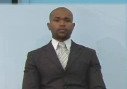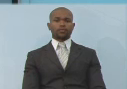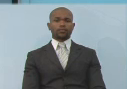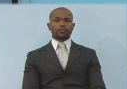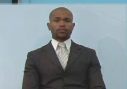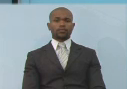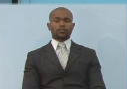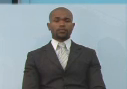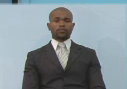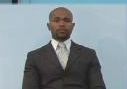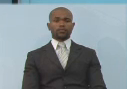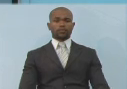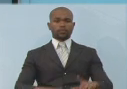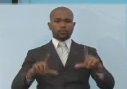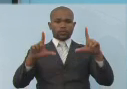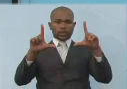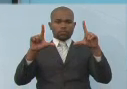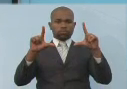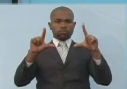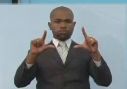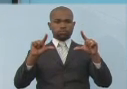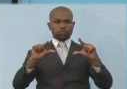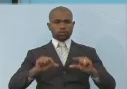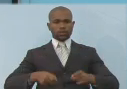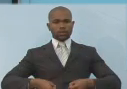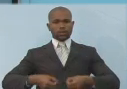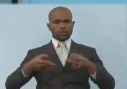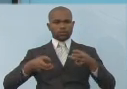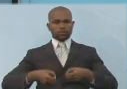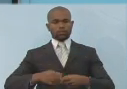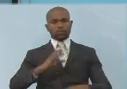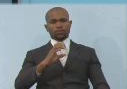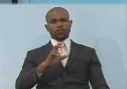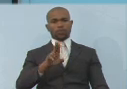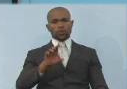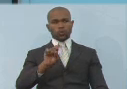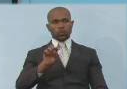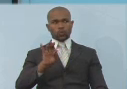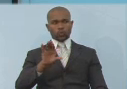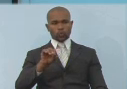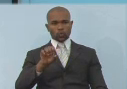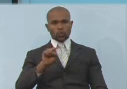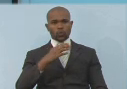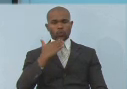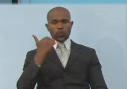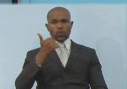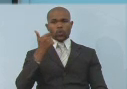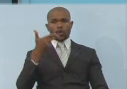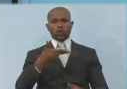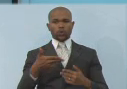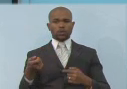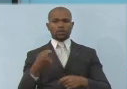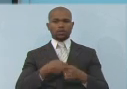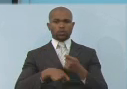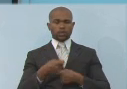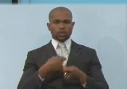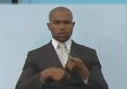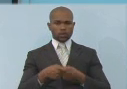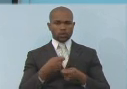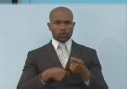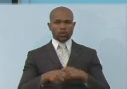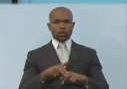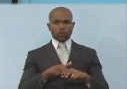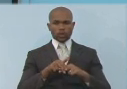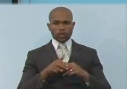a redução das despesas de custeio e otimização da eficiência administrativa, por meio